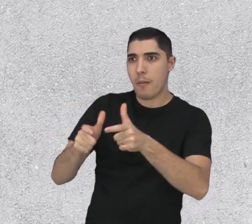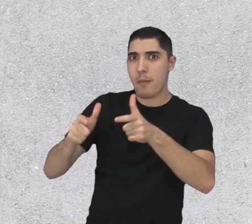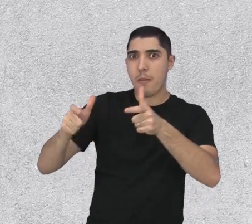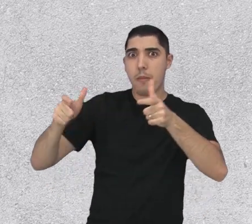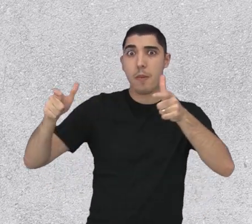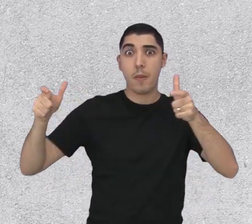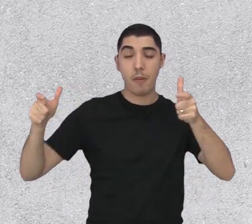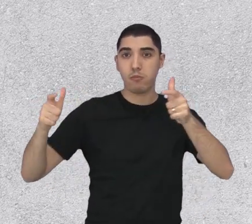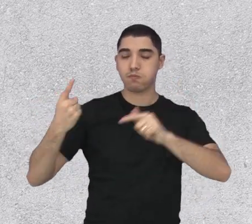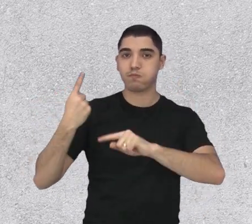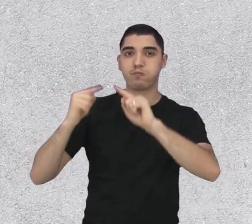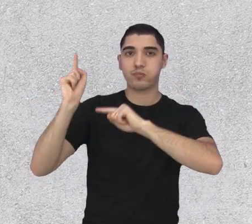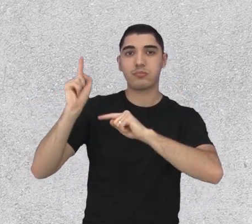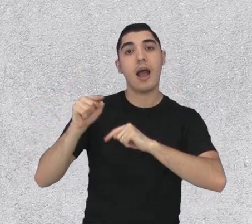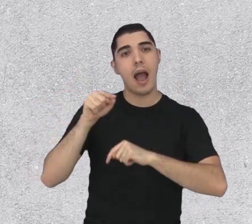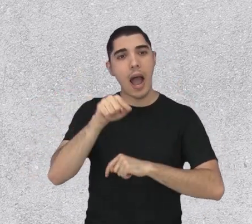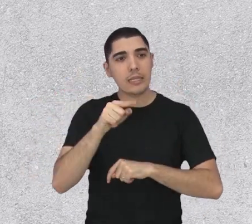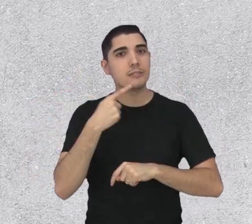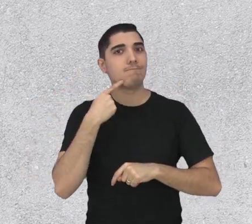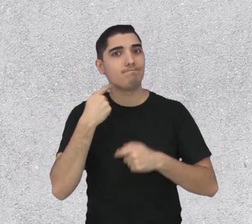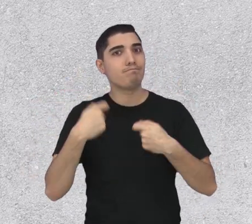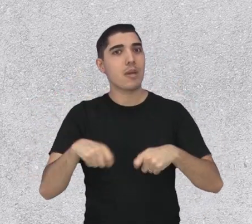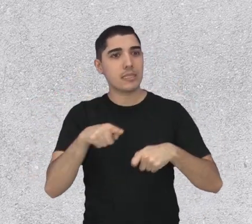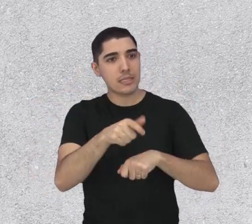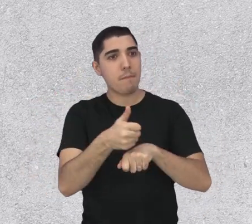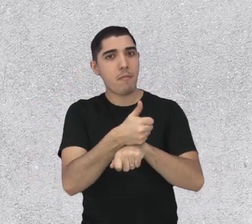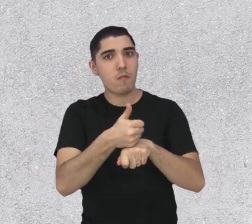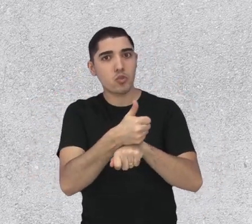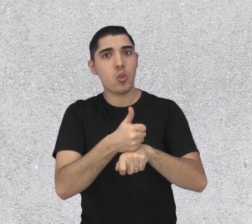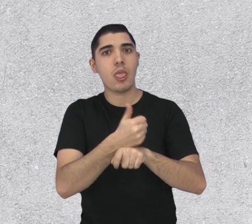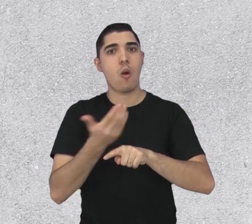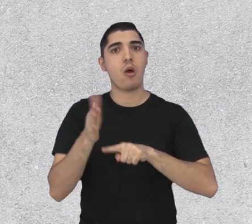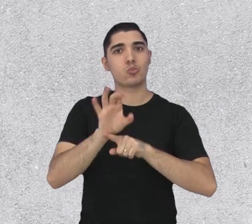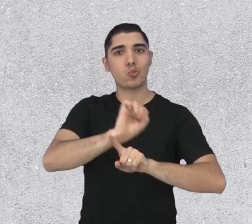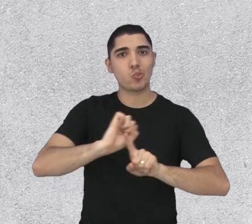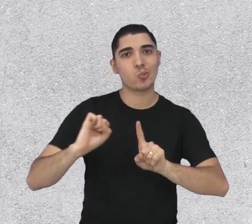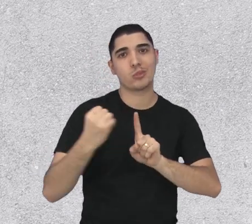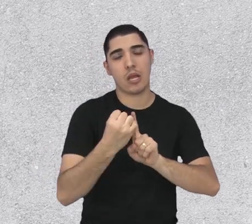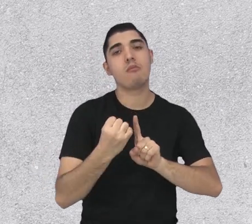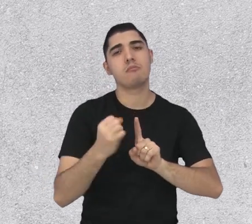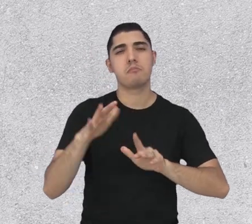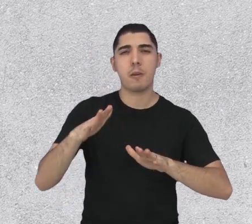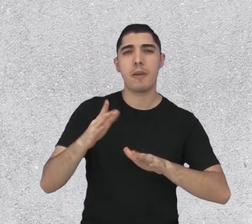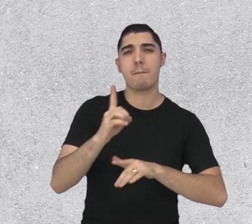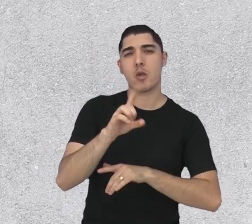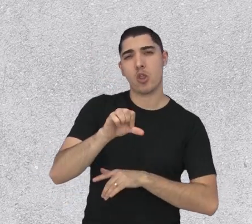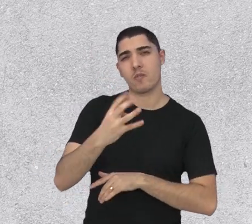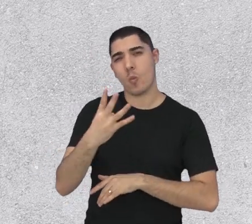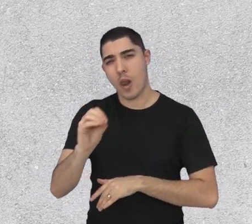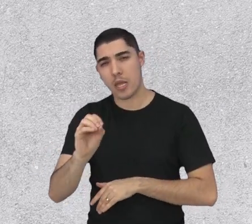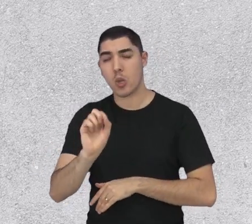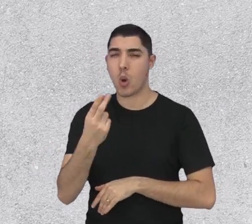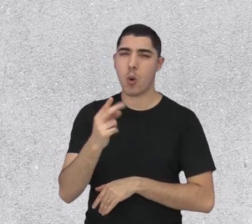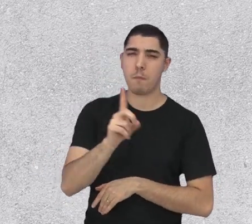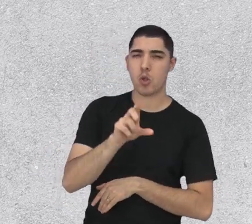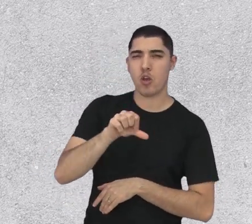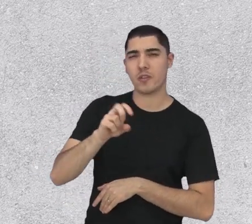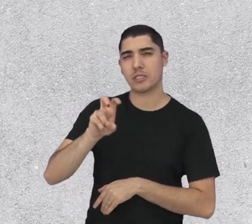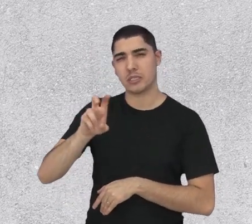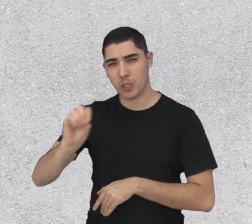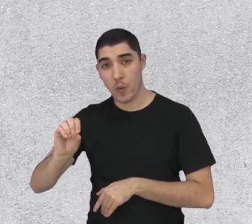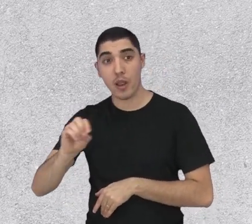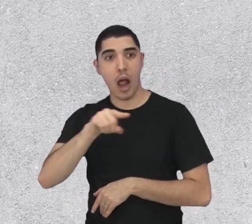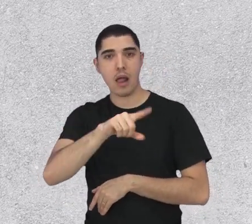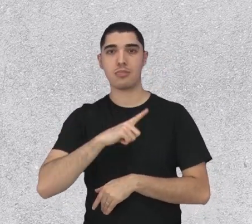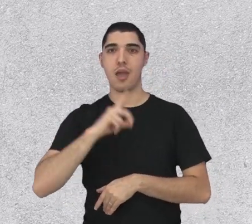de industrialização e urbanização. Daí a profissão foi percebida como uma necessidade crescente, e foi durante as décadas de 40 e